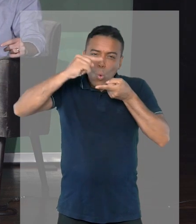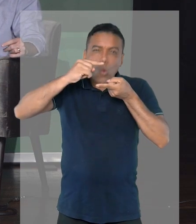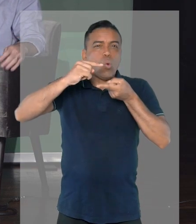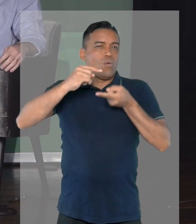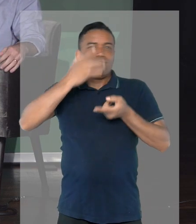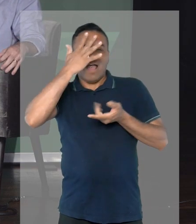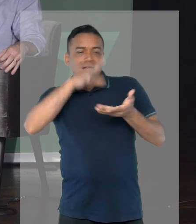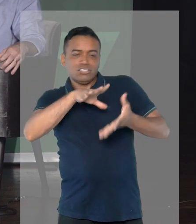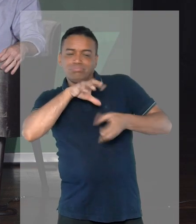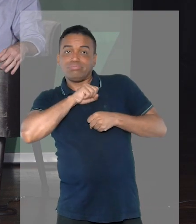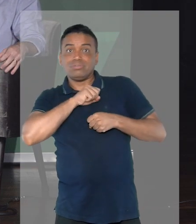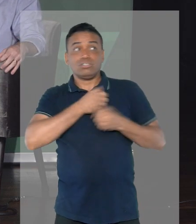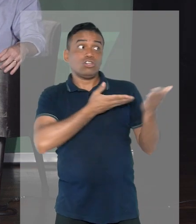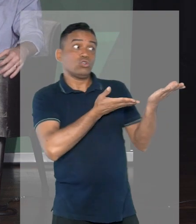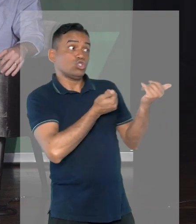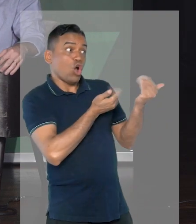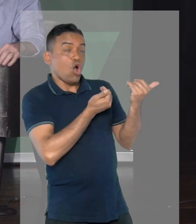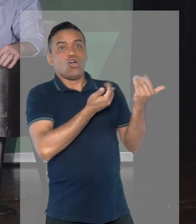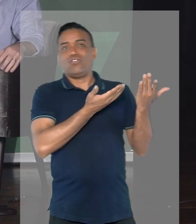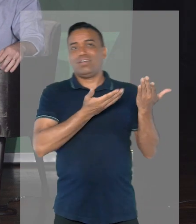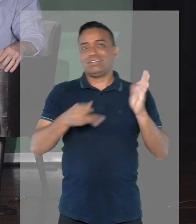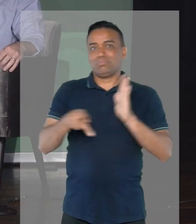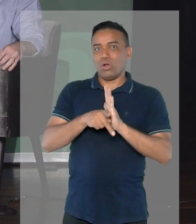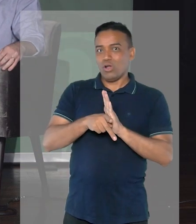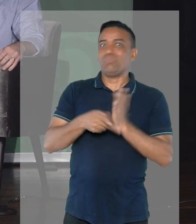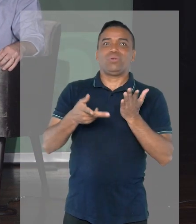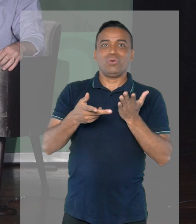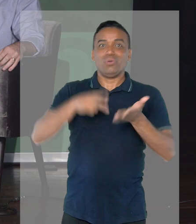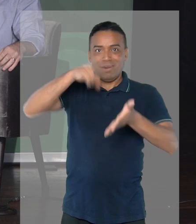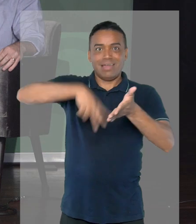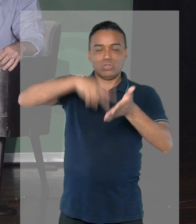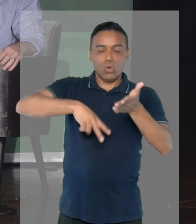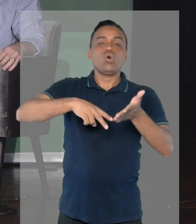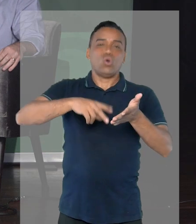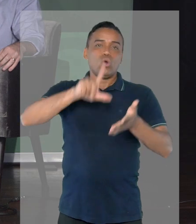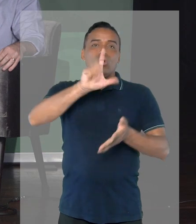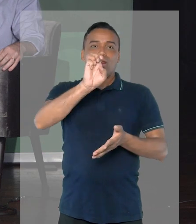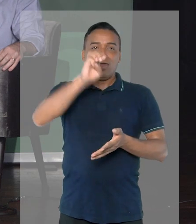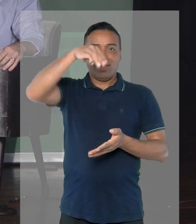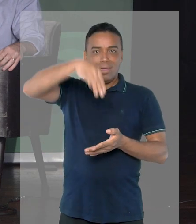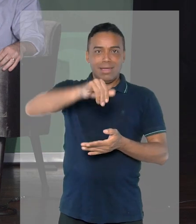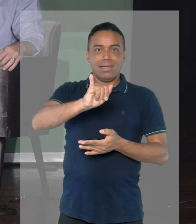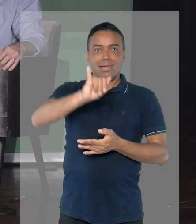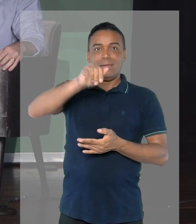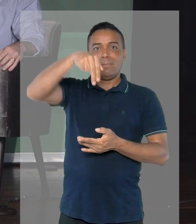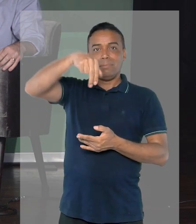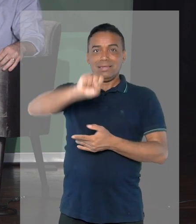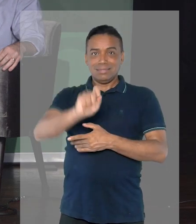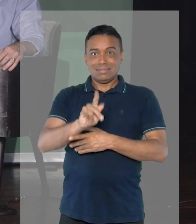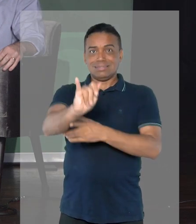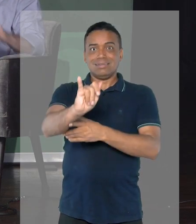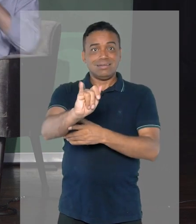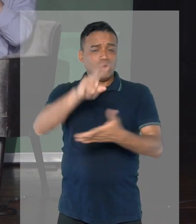para hoje em dia que as pessoas, os jovens, principalmente, que tem muito jovem leitor de Leminski, sim, né? Sim. Que lê pouco, né? E que está